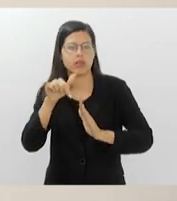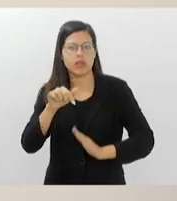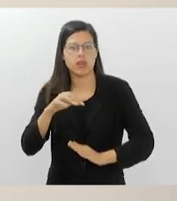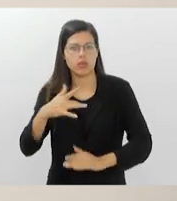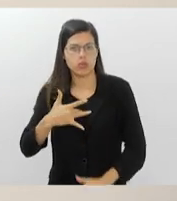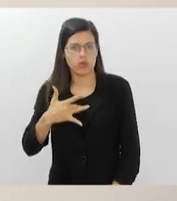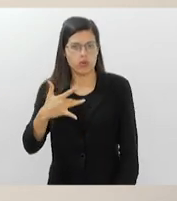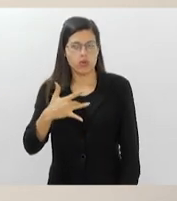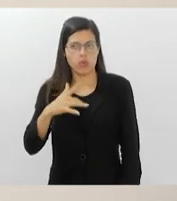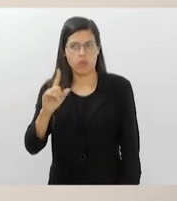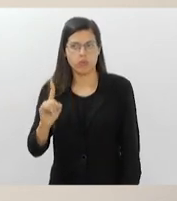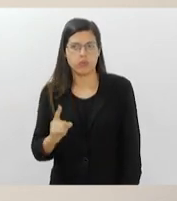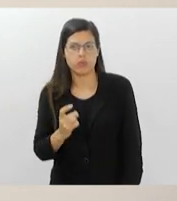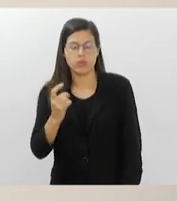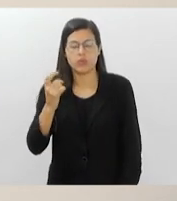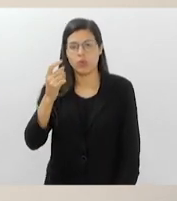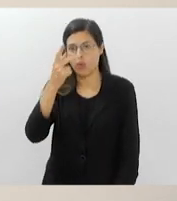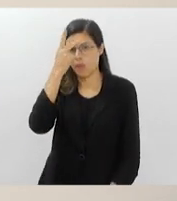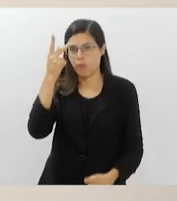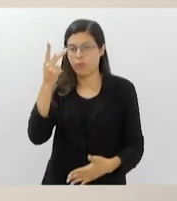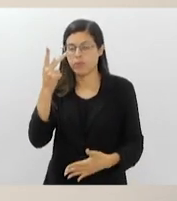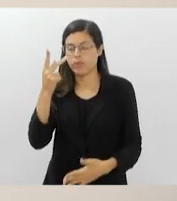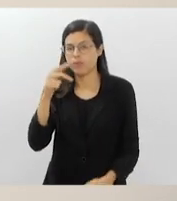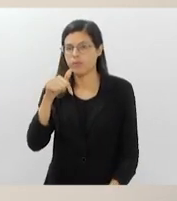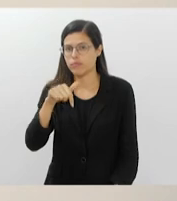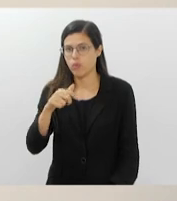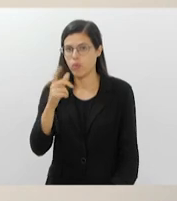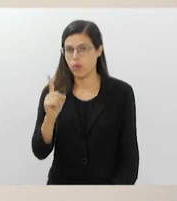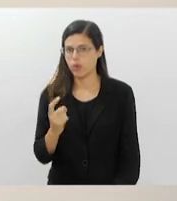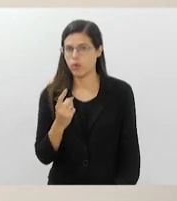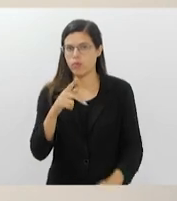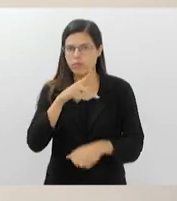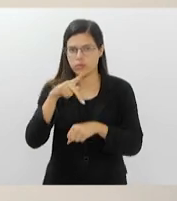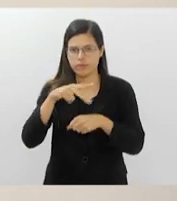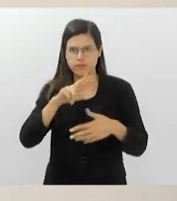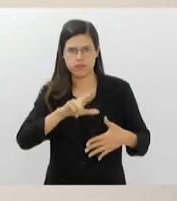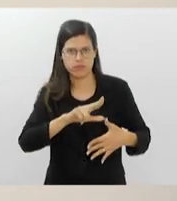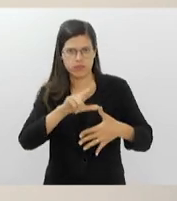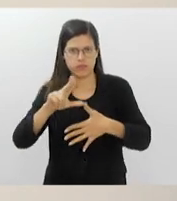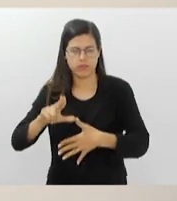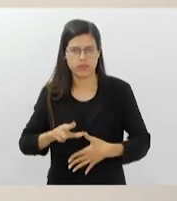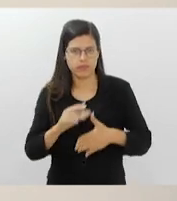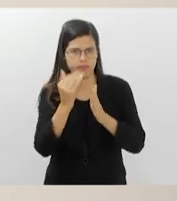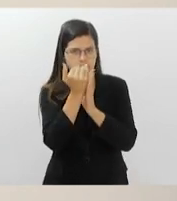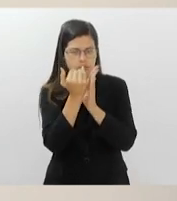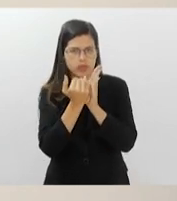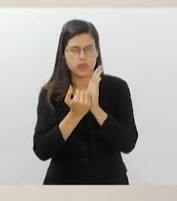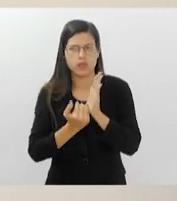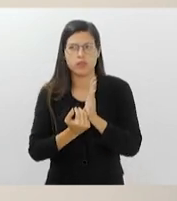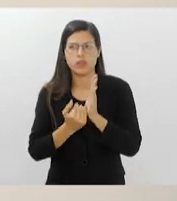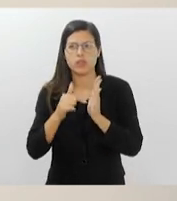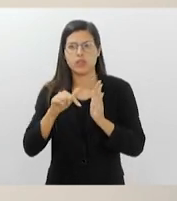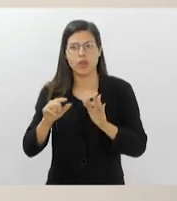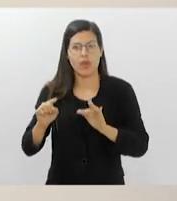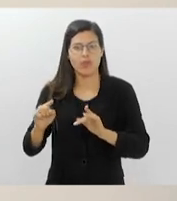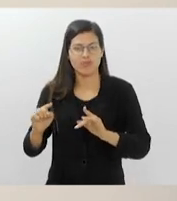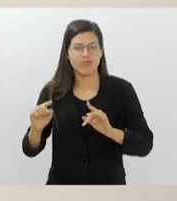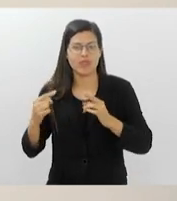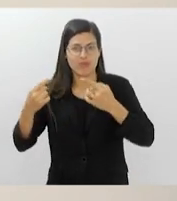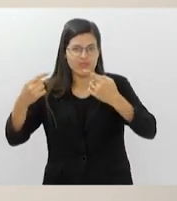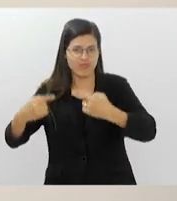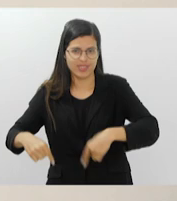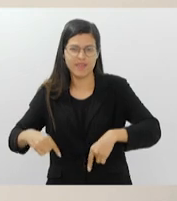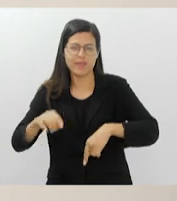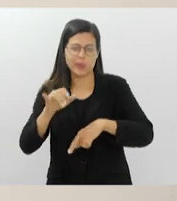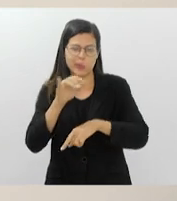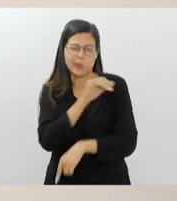o único país da América Latina nessa lista E aí o desafio do Brasil é o desafio do Rio de Janeiro desafio do Rio de Janeiro é o desafio do Brasil